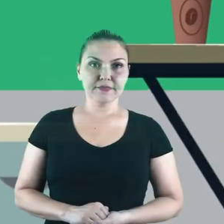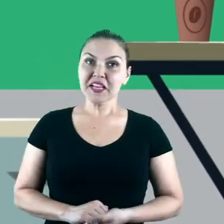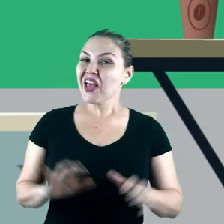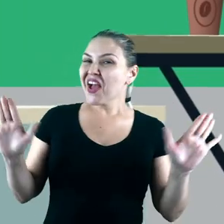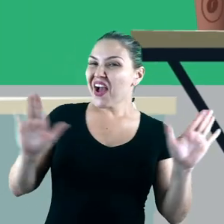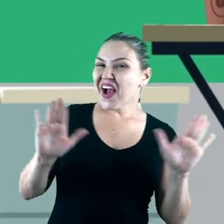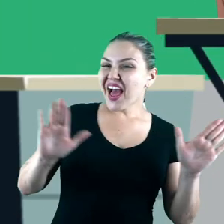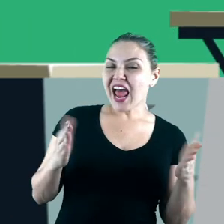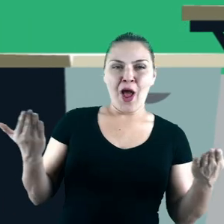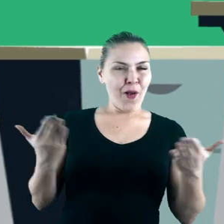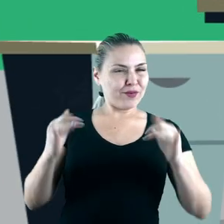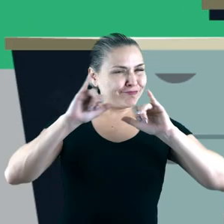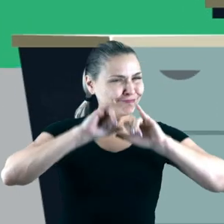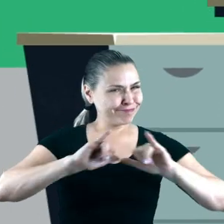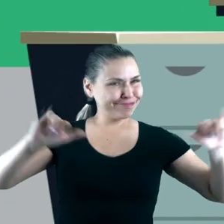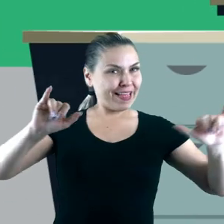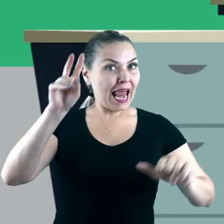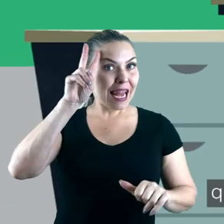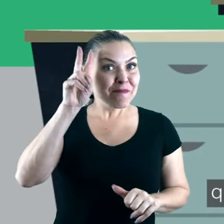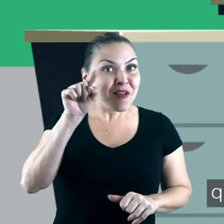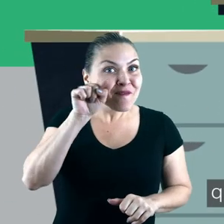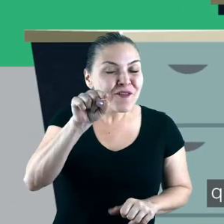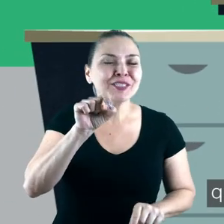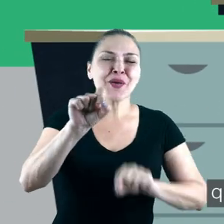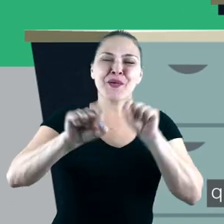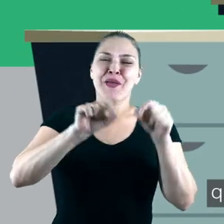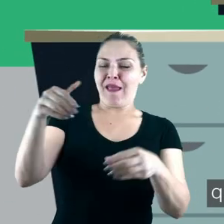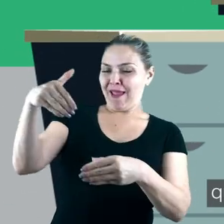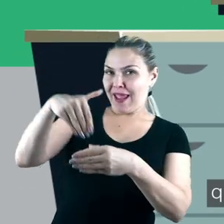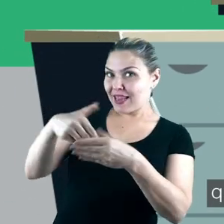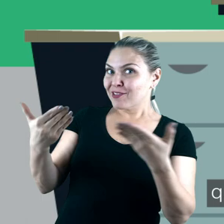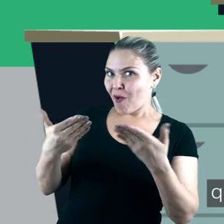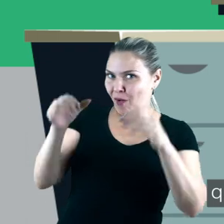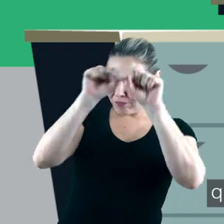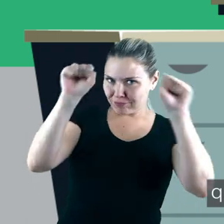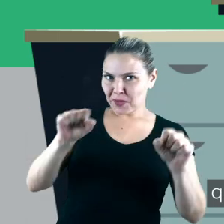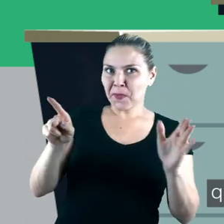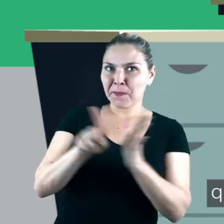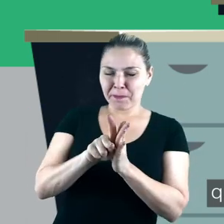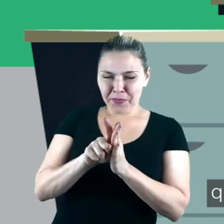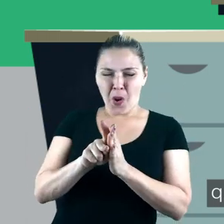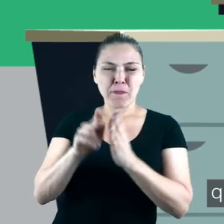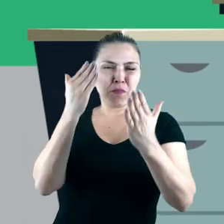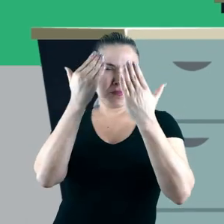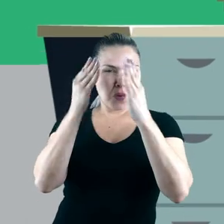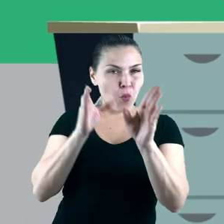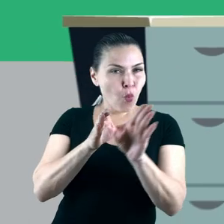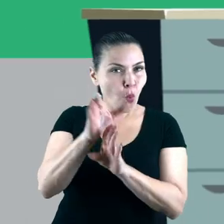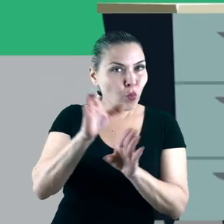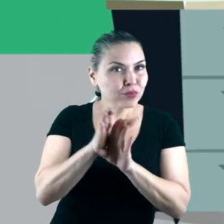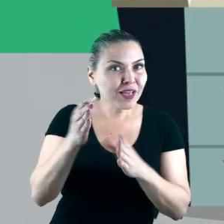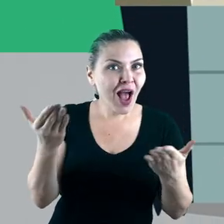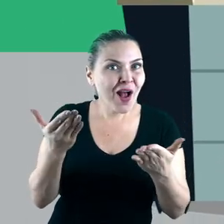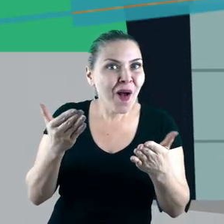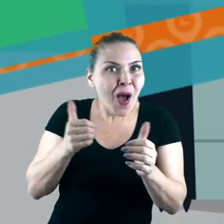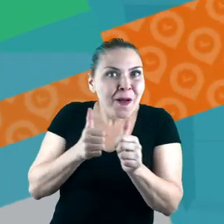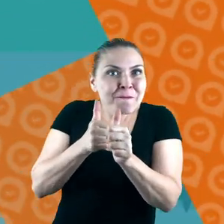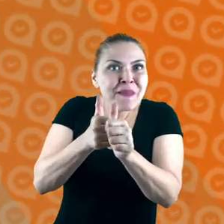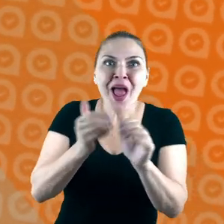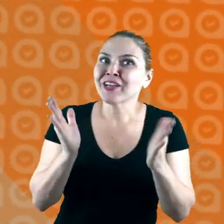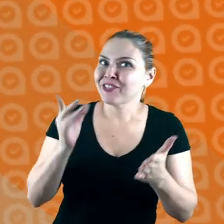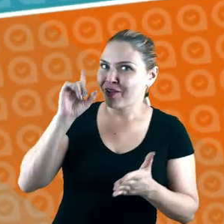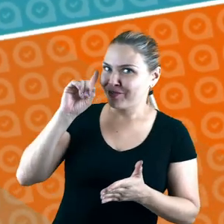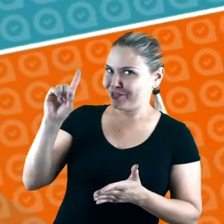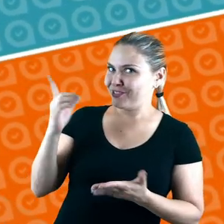Olá! Estou passando para lembrar você que as eleições do Sistema Conselhos de Psicologia estão se aproximando.